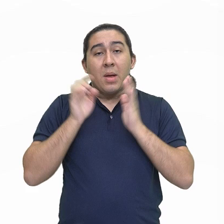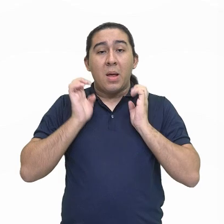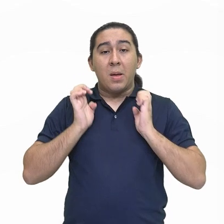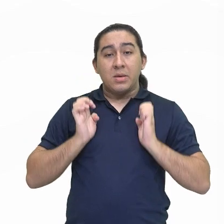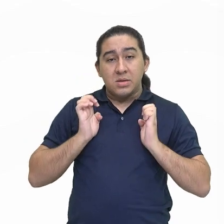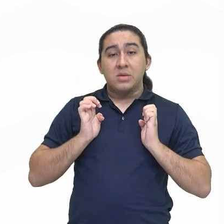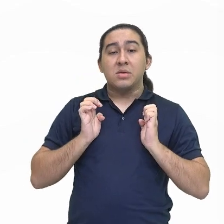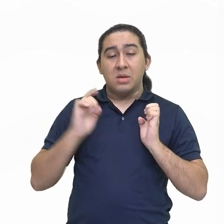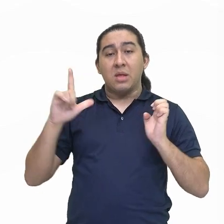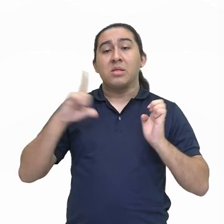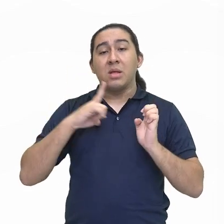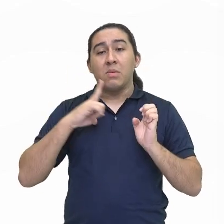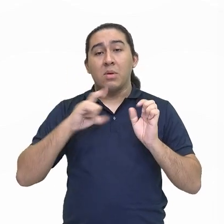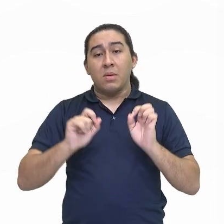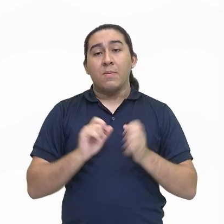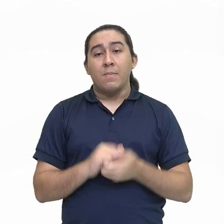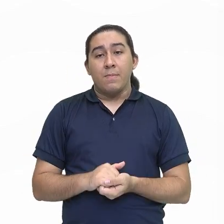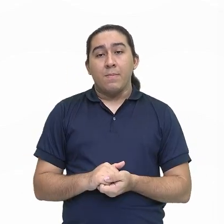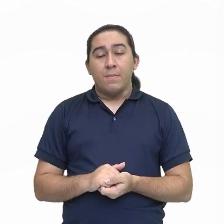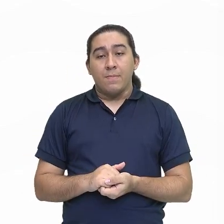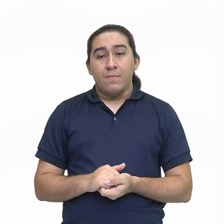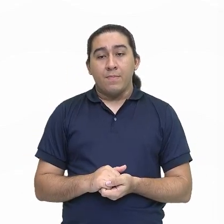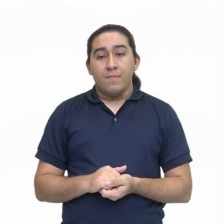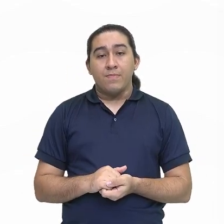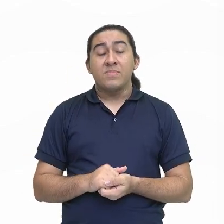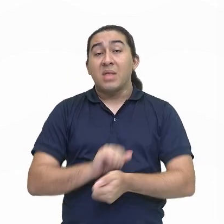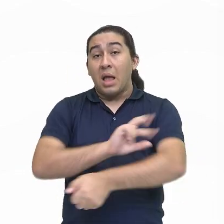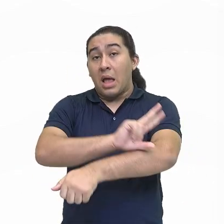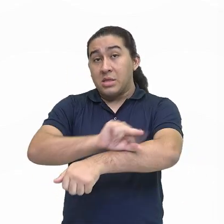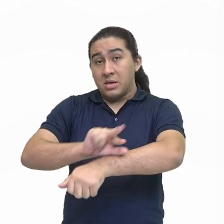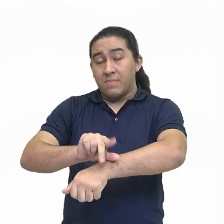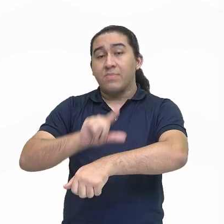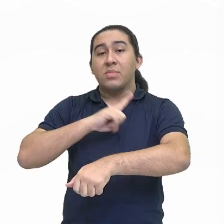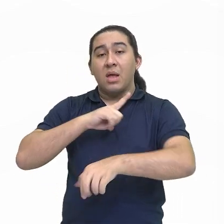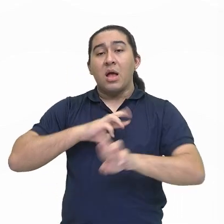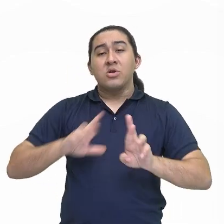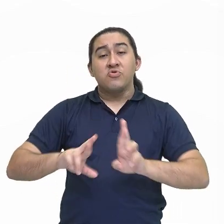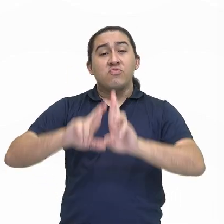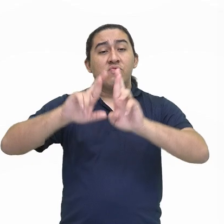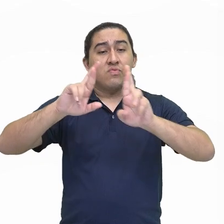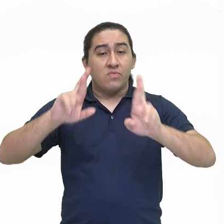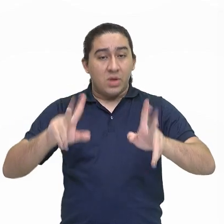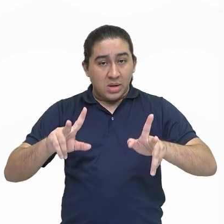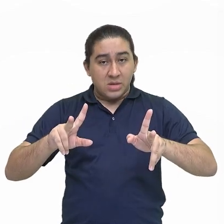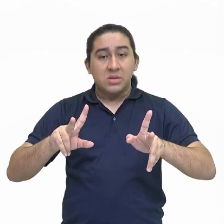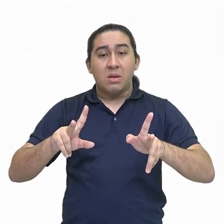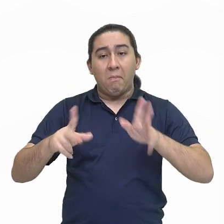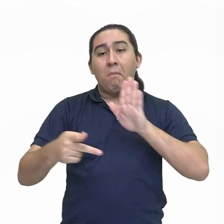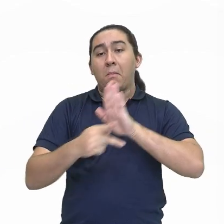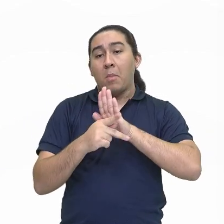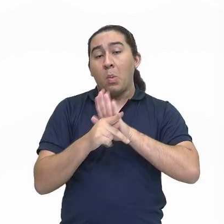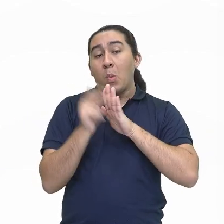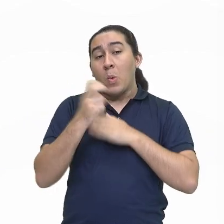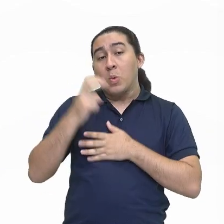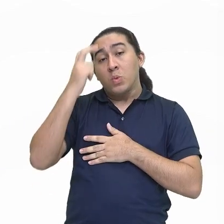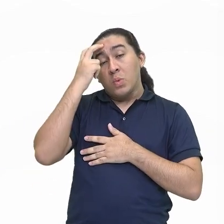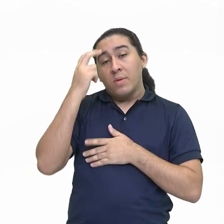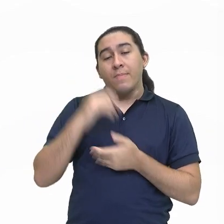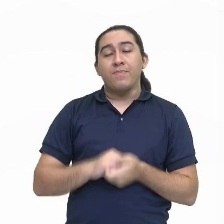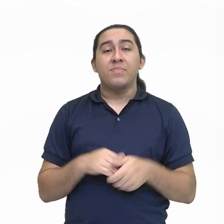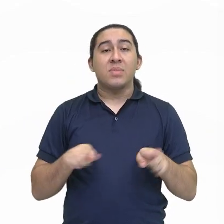gente tenha essa variedade mais acentuada, né? A contribuição de diferentes